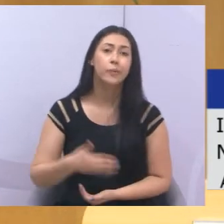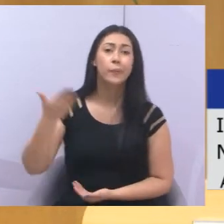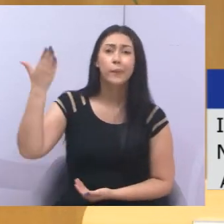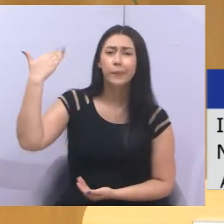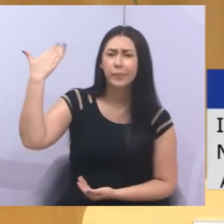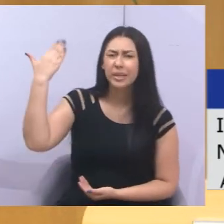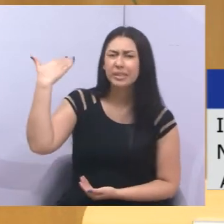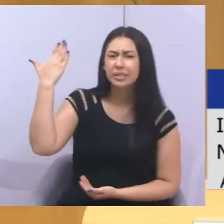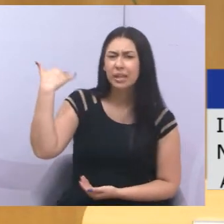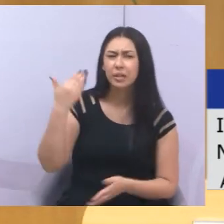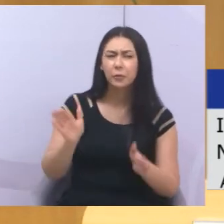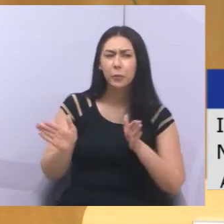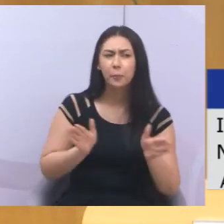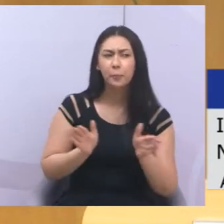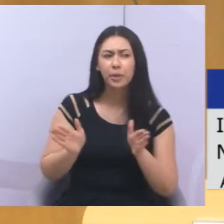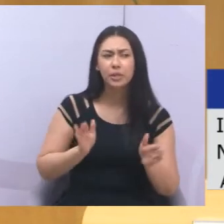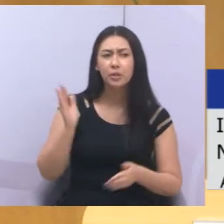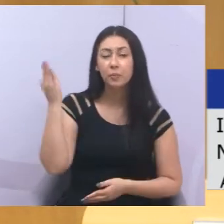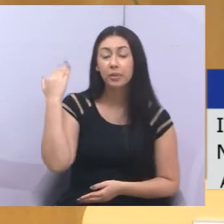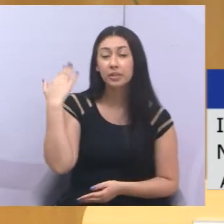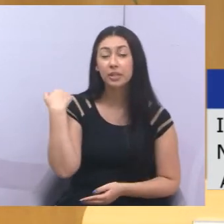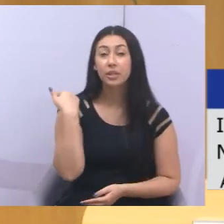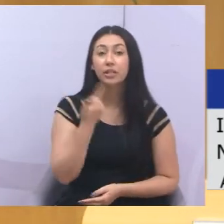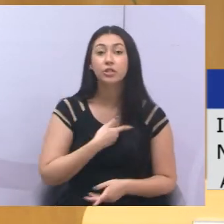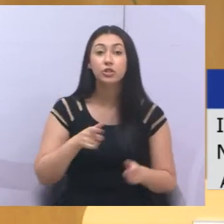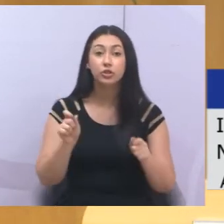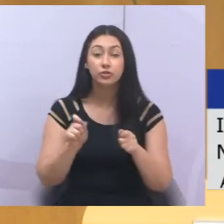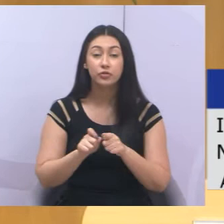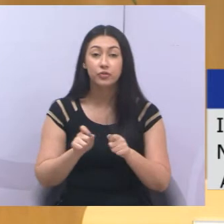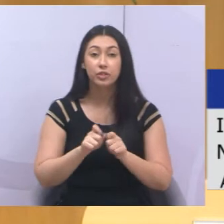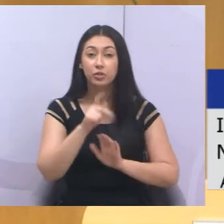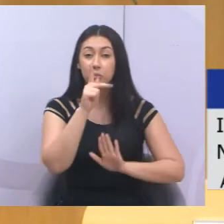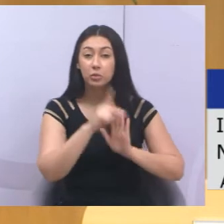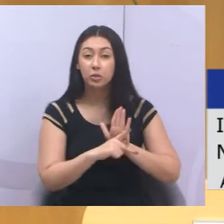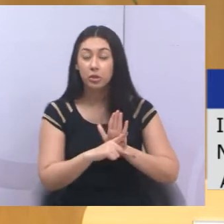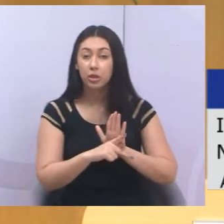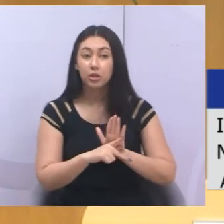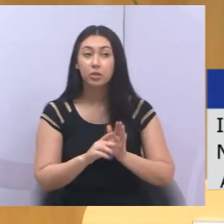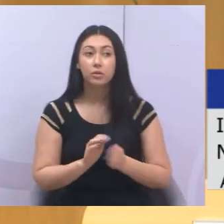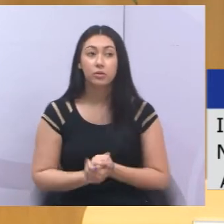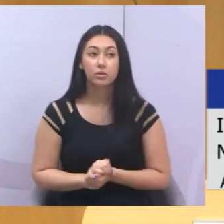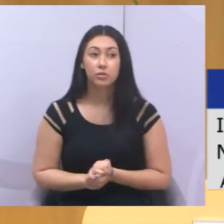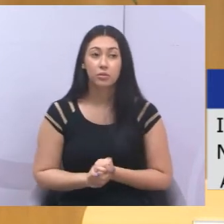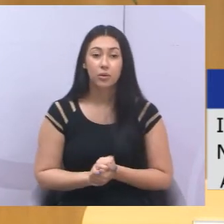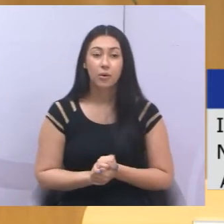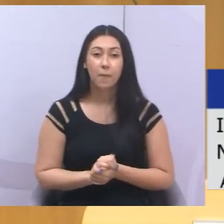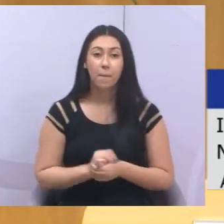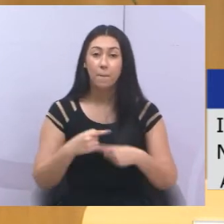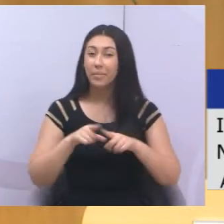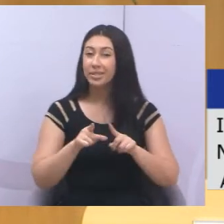passado, na legislatura passada, nós trouxemos um projeto aqui, eu, Abner, da Escola Sem Partido, que foi julgado inconstitucional.